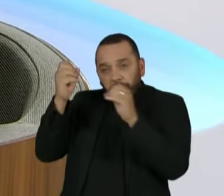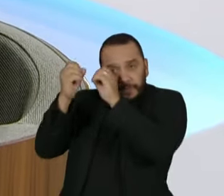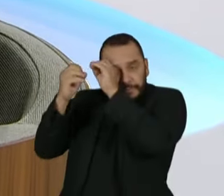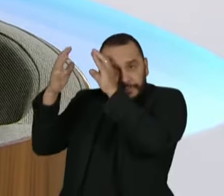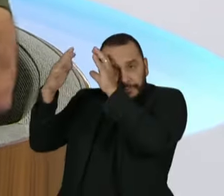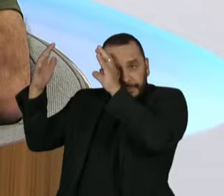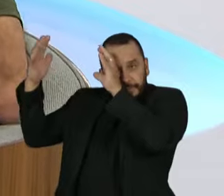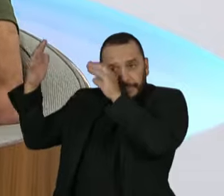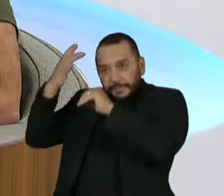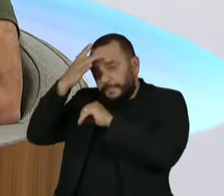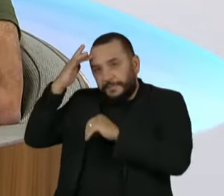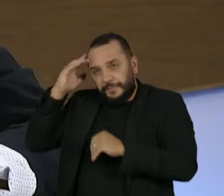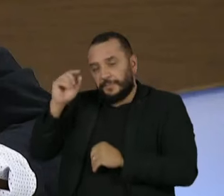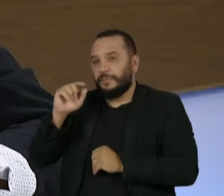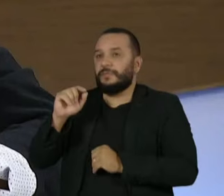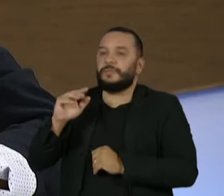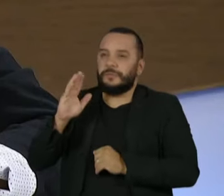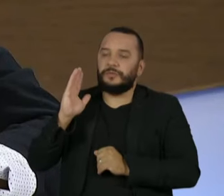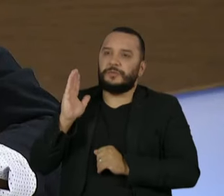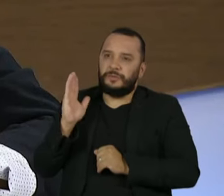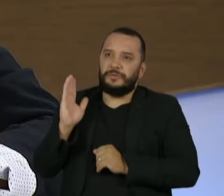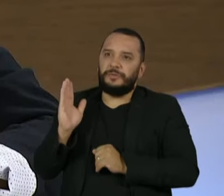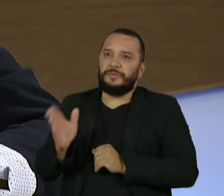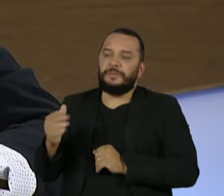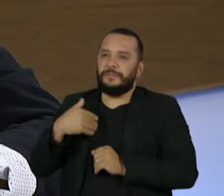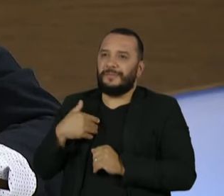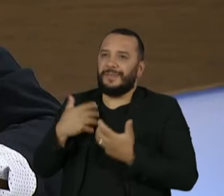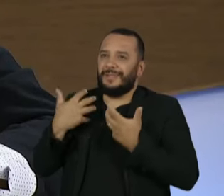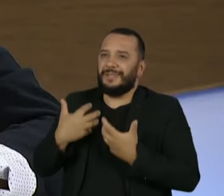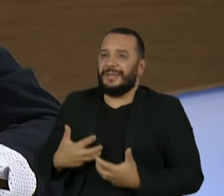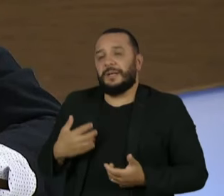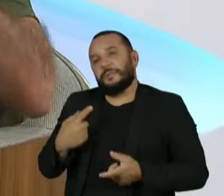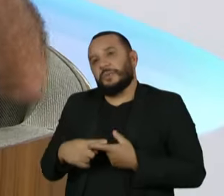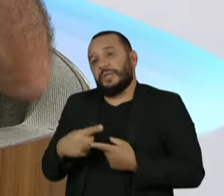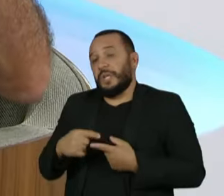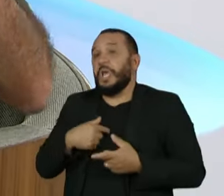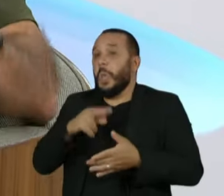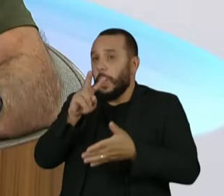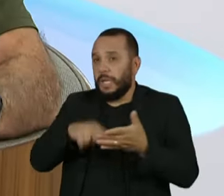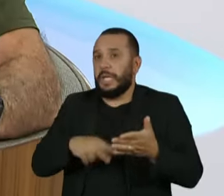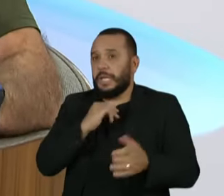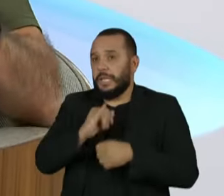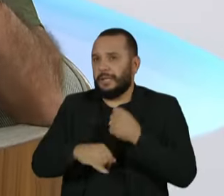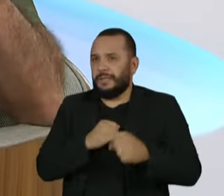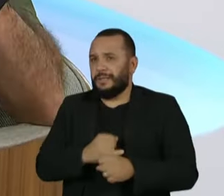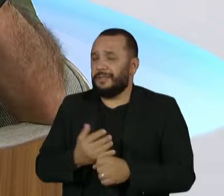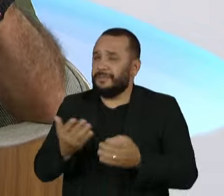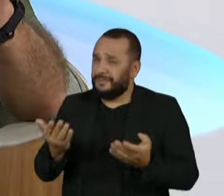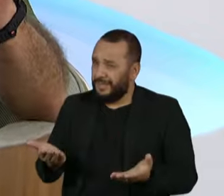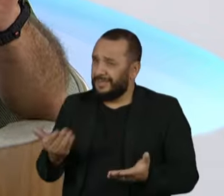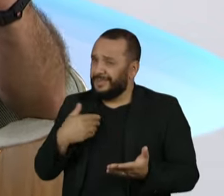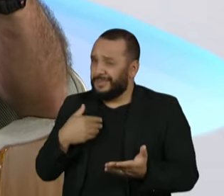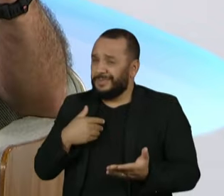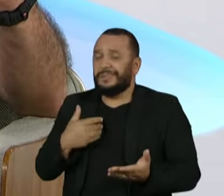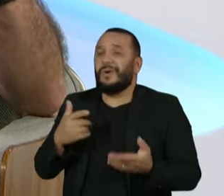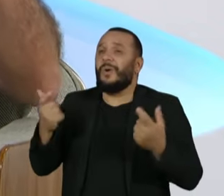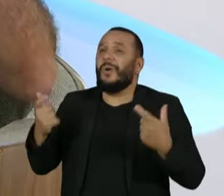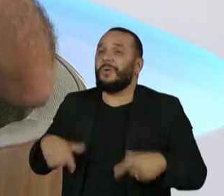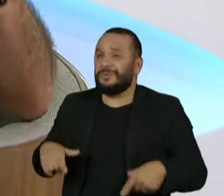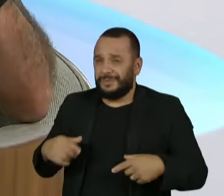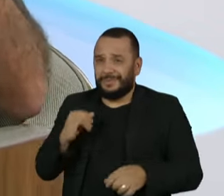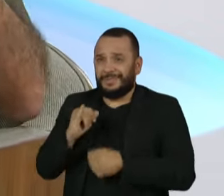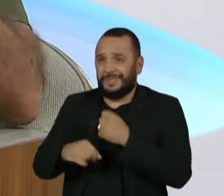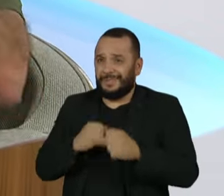pessoas estão cansadas eu tô cansado de ouvir isso de muita gente não porque eu li isso na internet eu digo mas é exatamente em que fonte